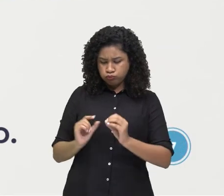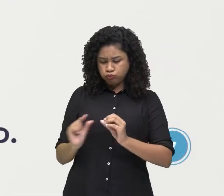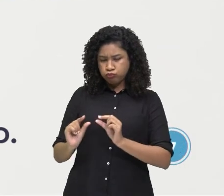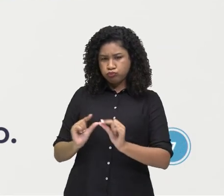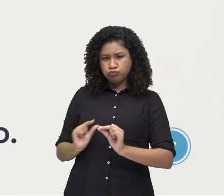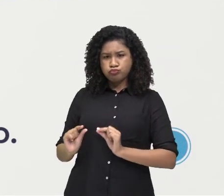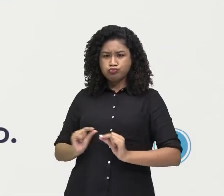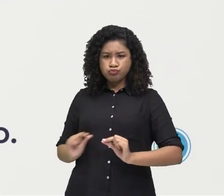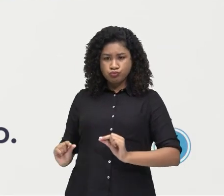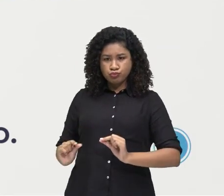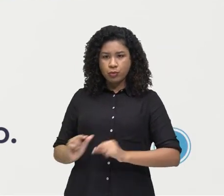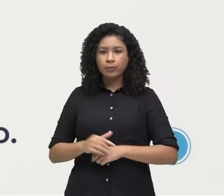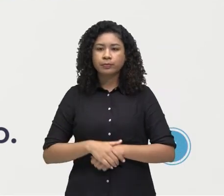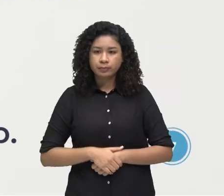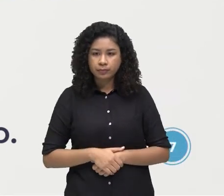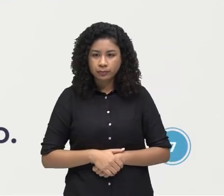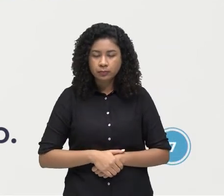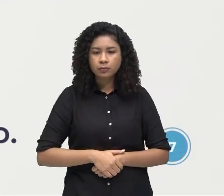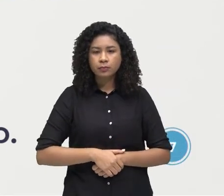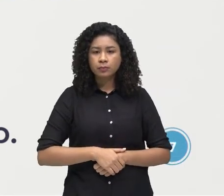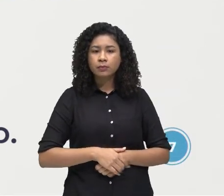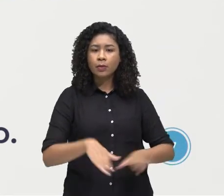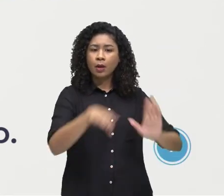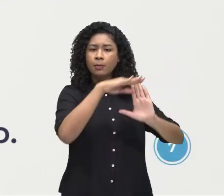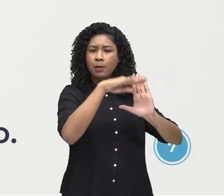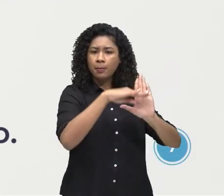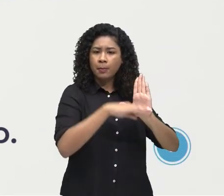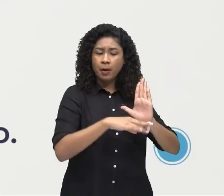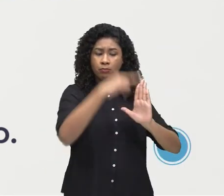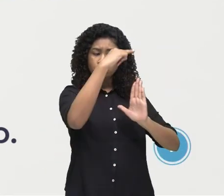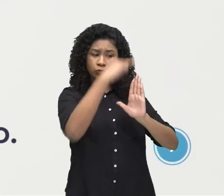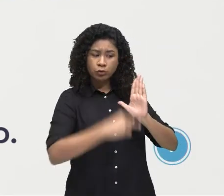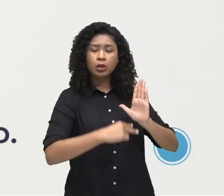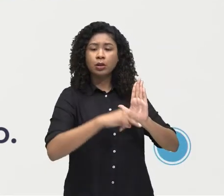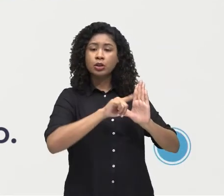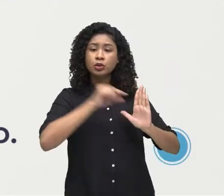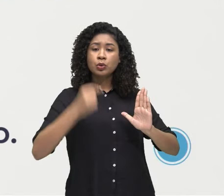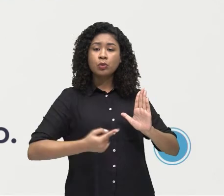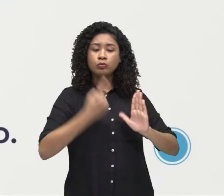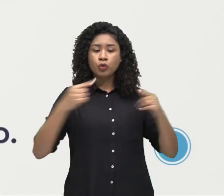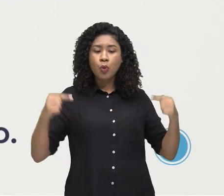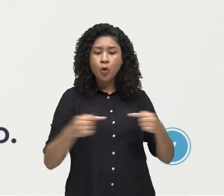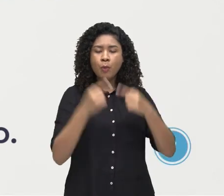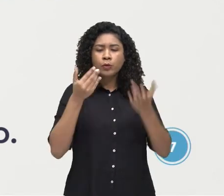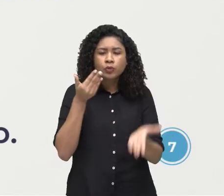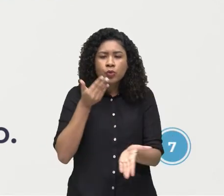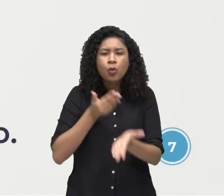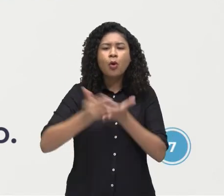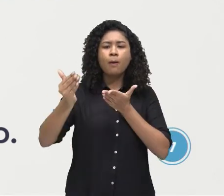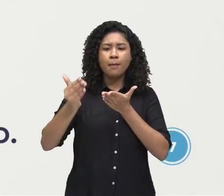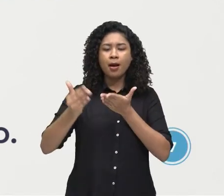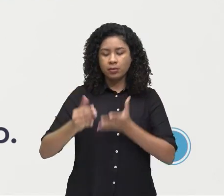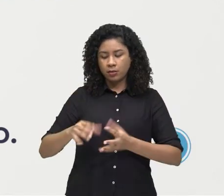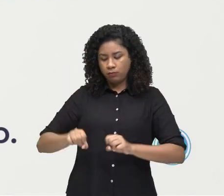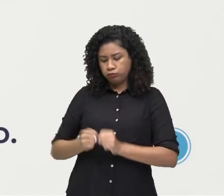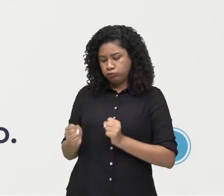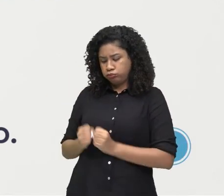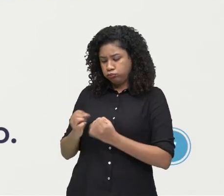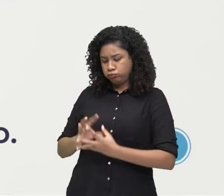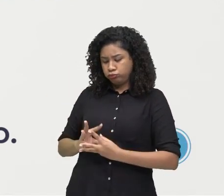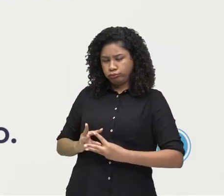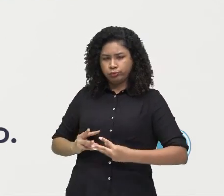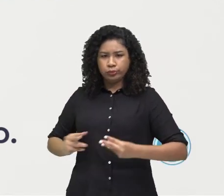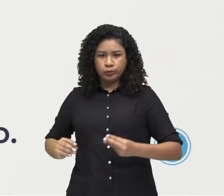alternativa que indica corretamente onde se inicia a digestão do amido. Então, onde inicia todo o